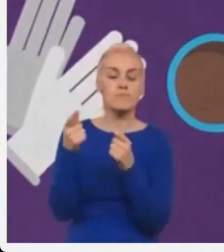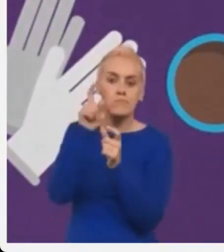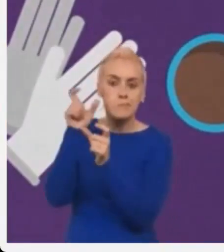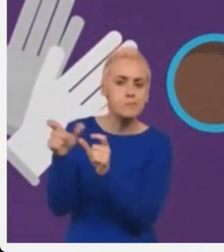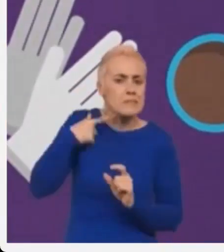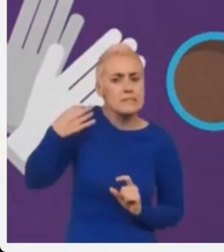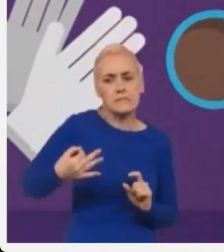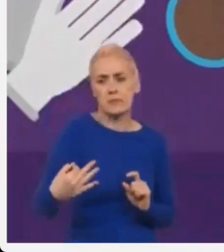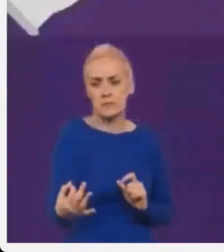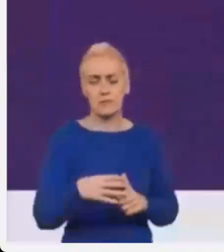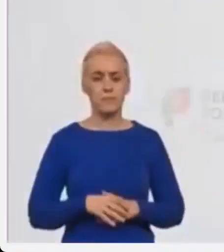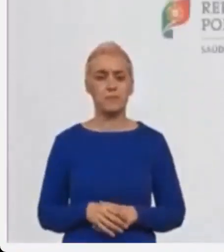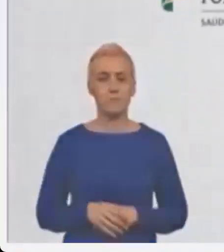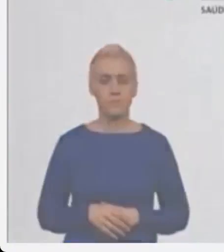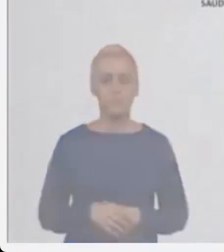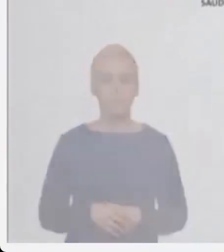permanente.